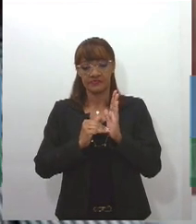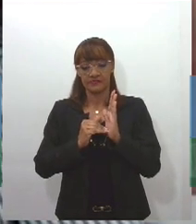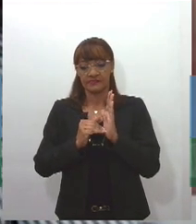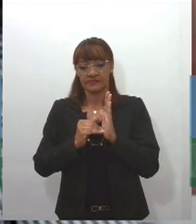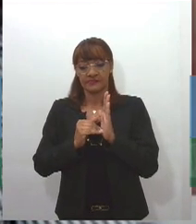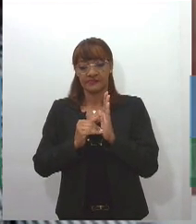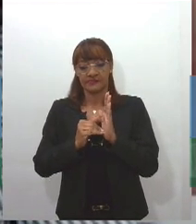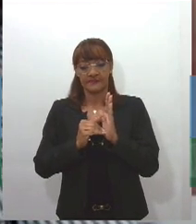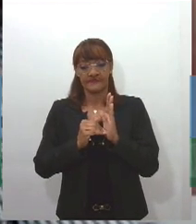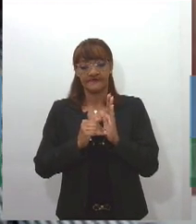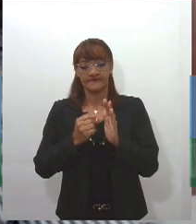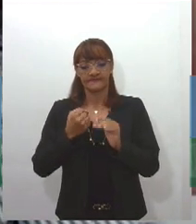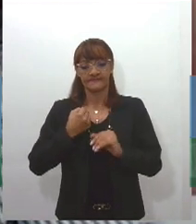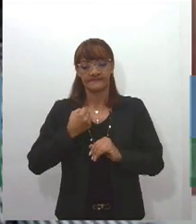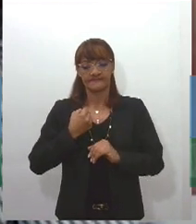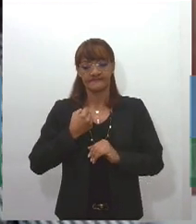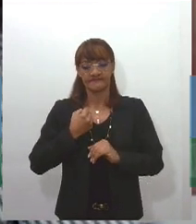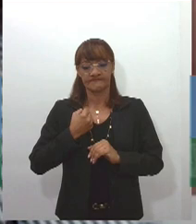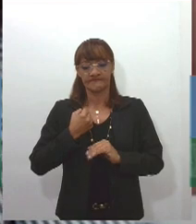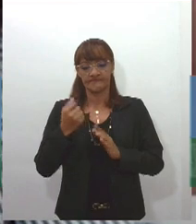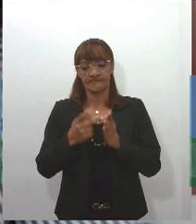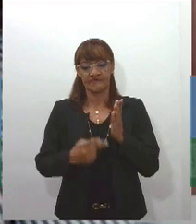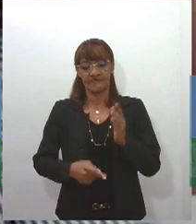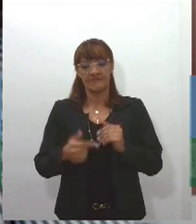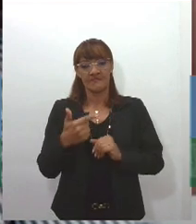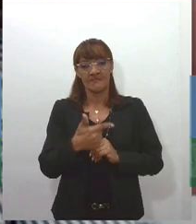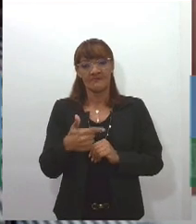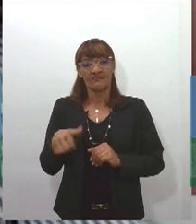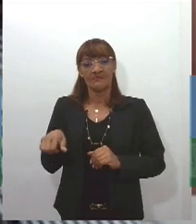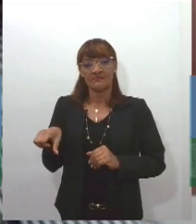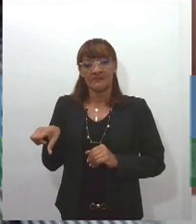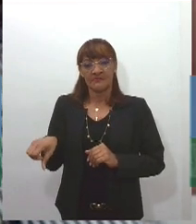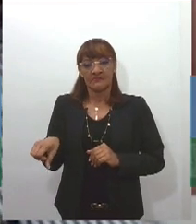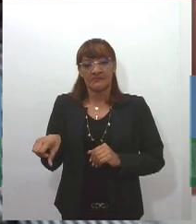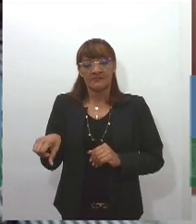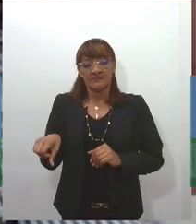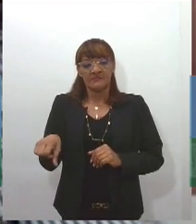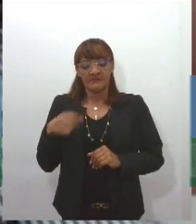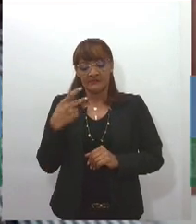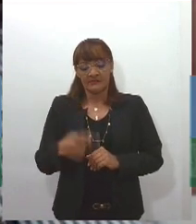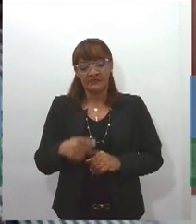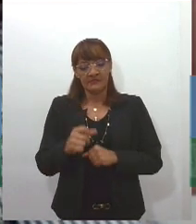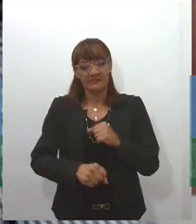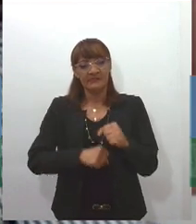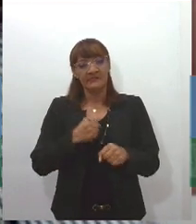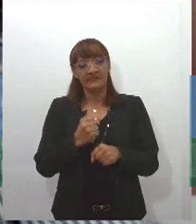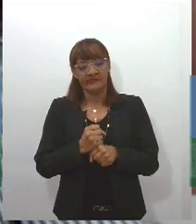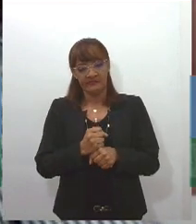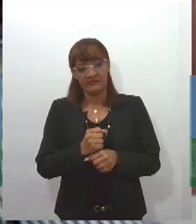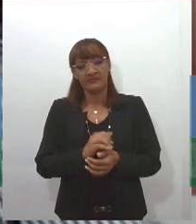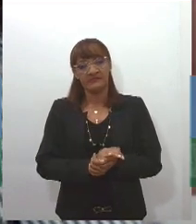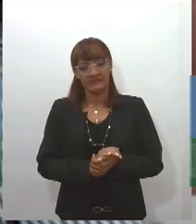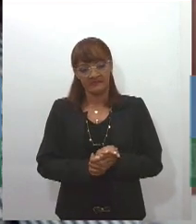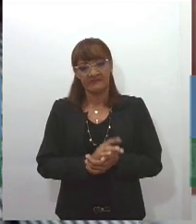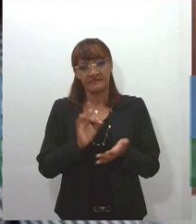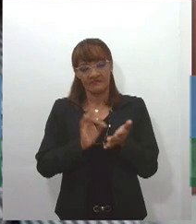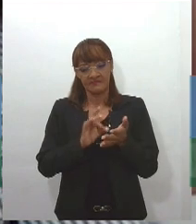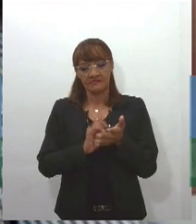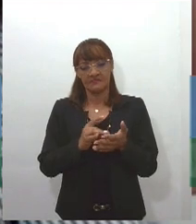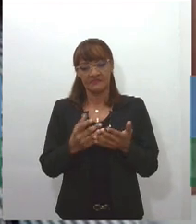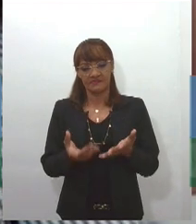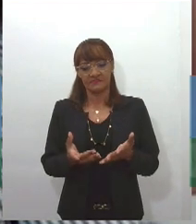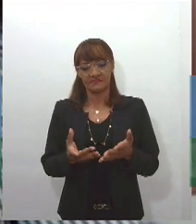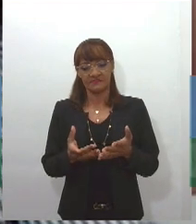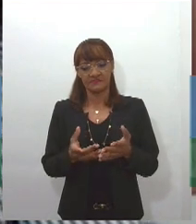dele do projeto de lei é o 29 de 2024 e ele vem para isso sabe para diminuir